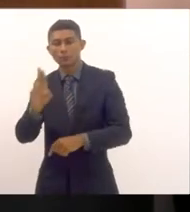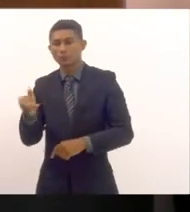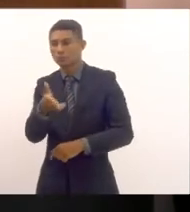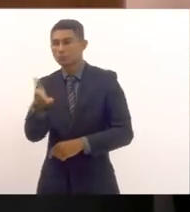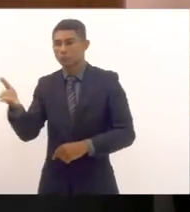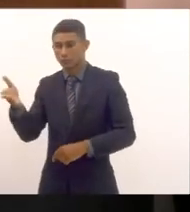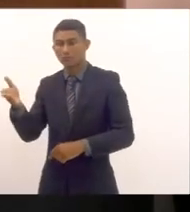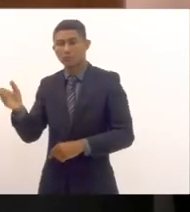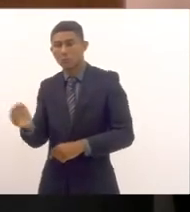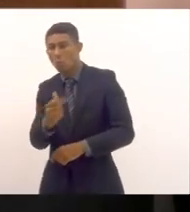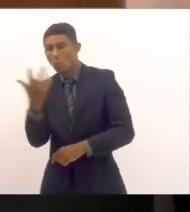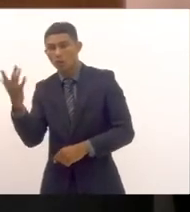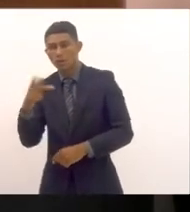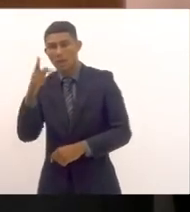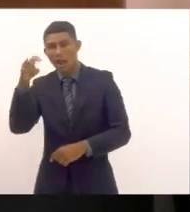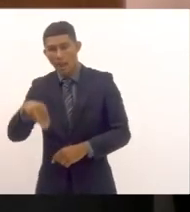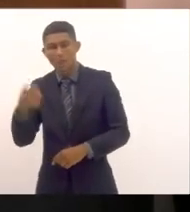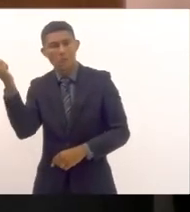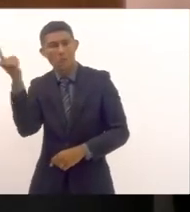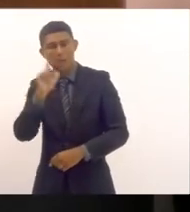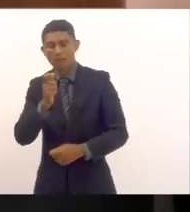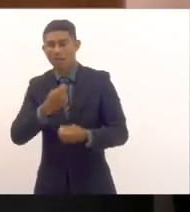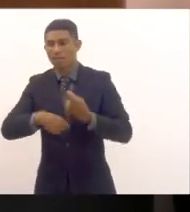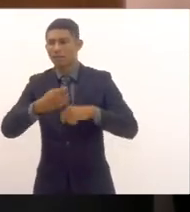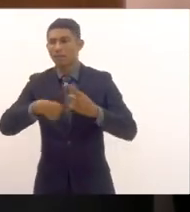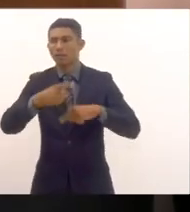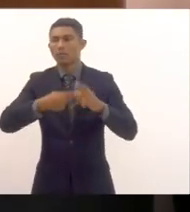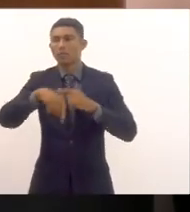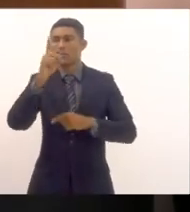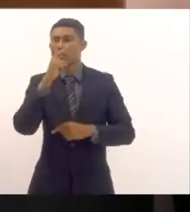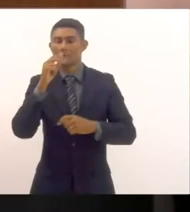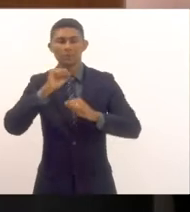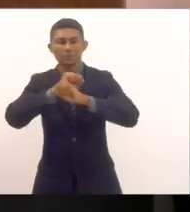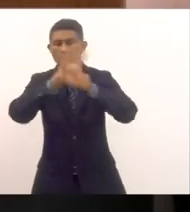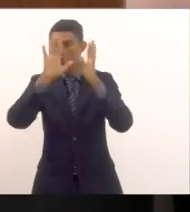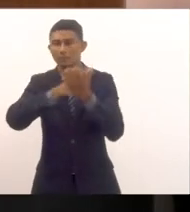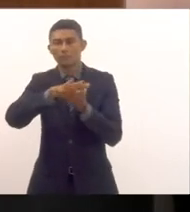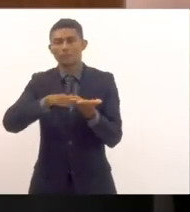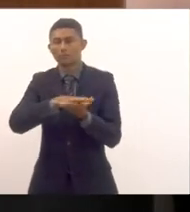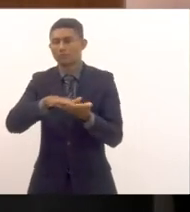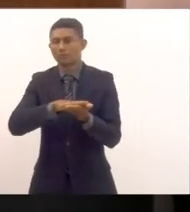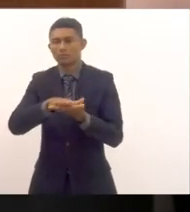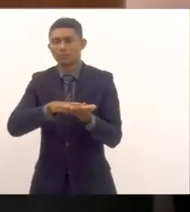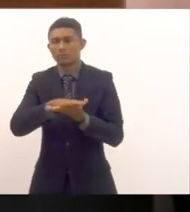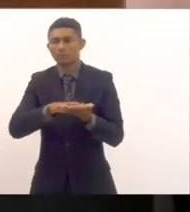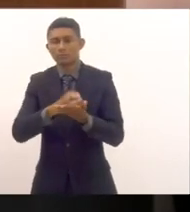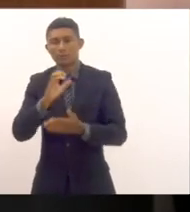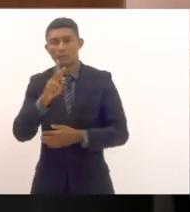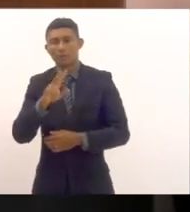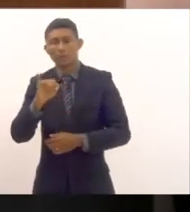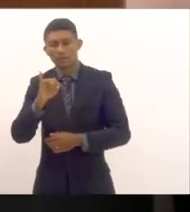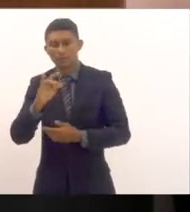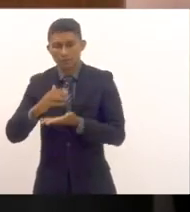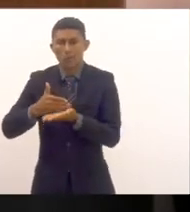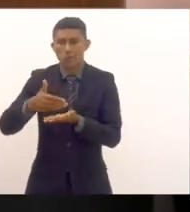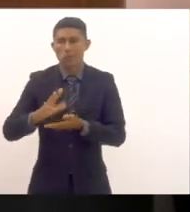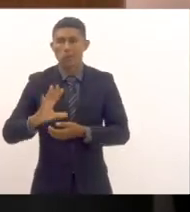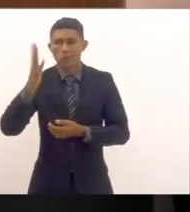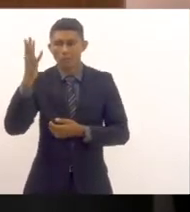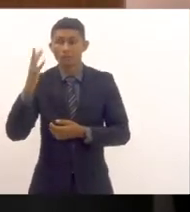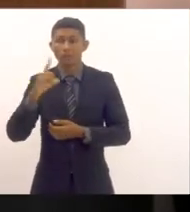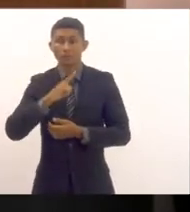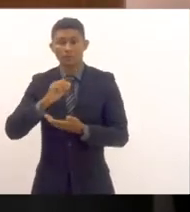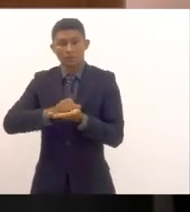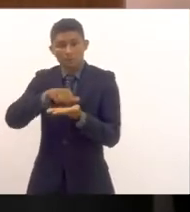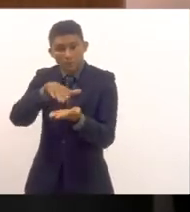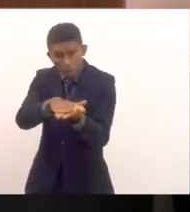o que dá que infla as contas da SuperVia que não tem transparência desde que essas CPI começou foram mais de seis